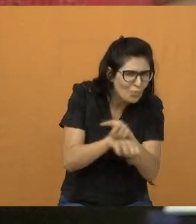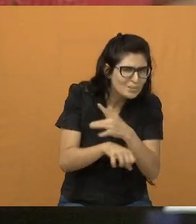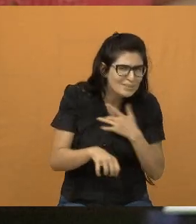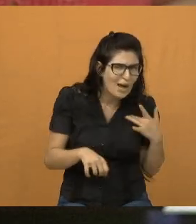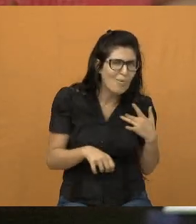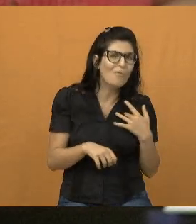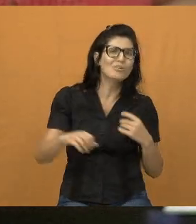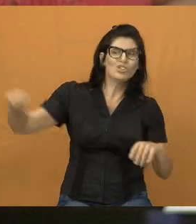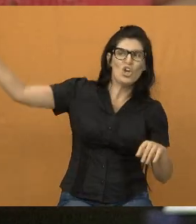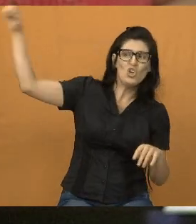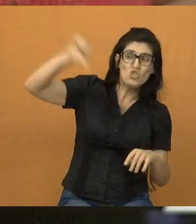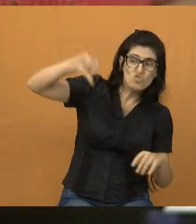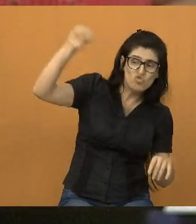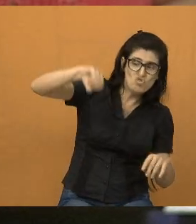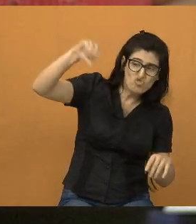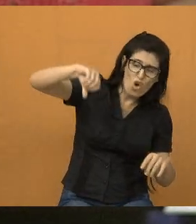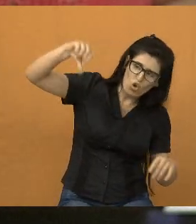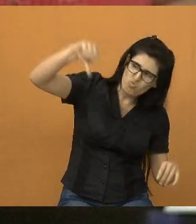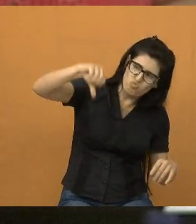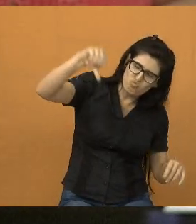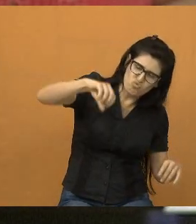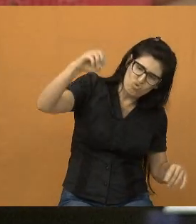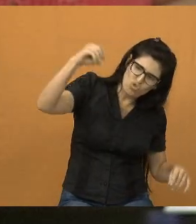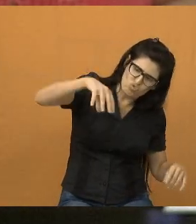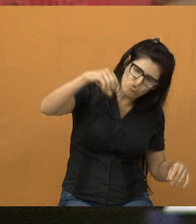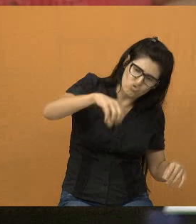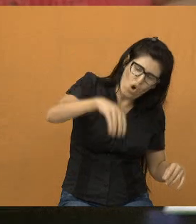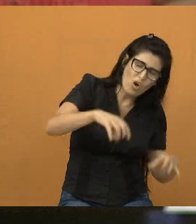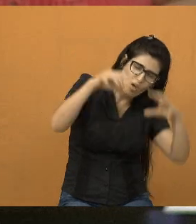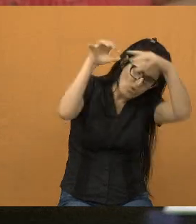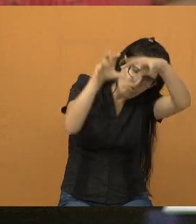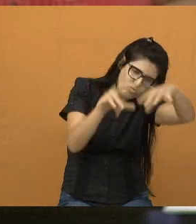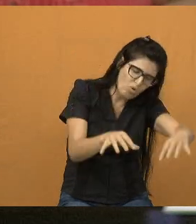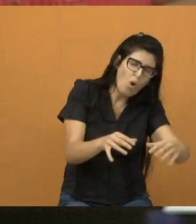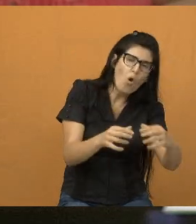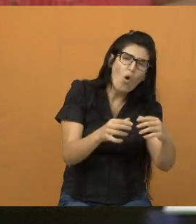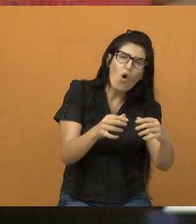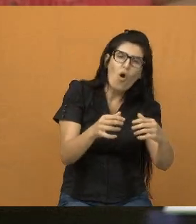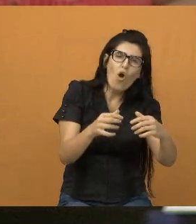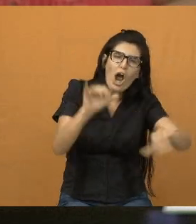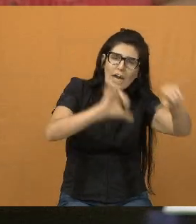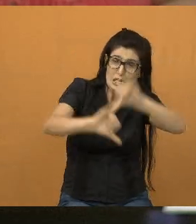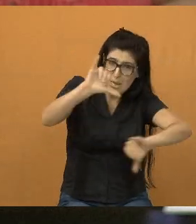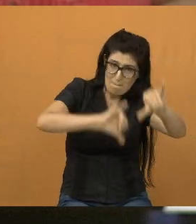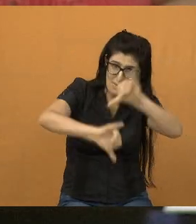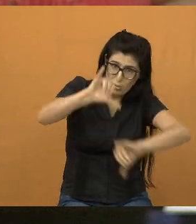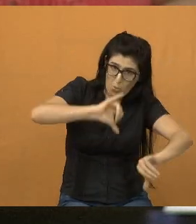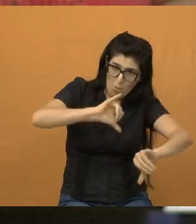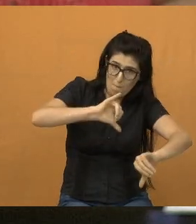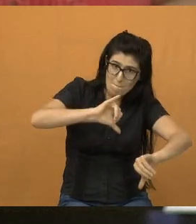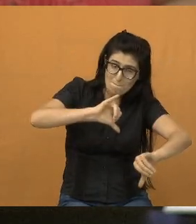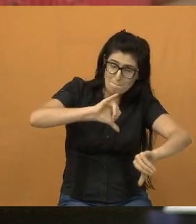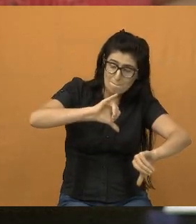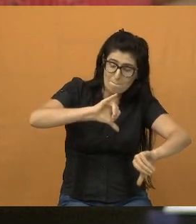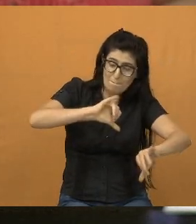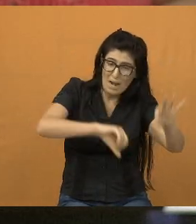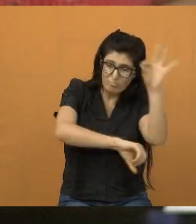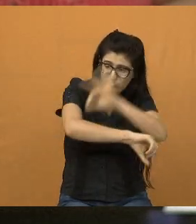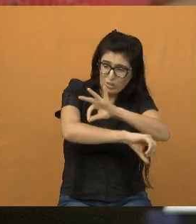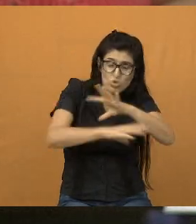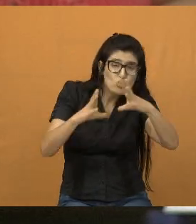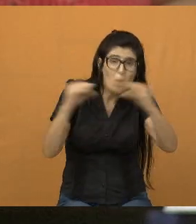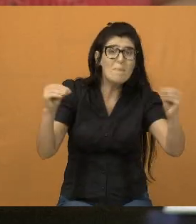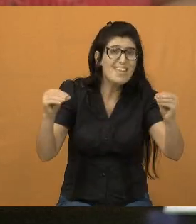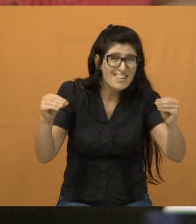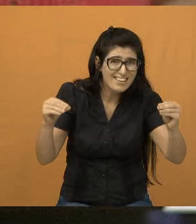feito. É feito, mas numa condição diferente. Não é no momento em que vai na casa do munícipe, 8, 9 horas da